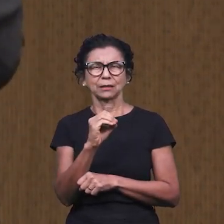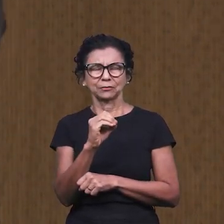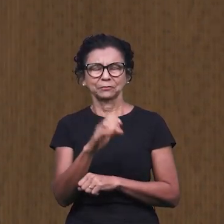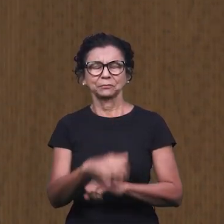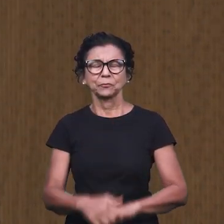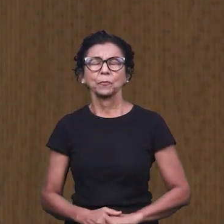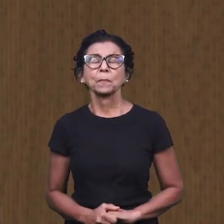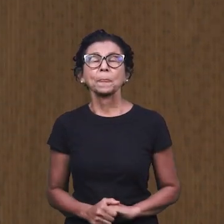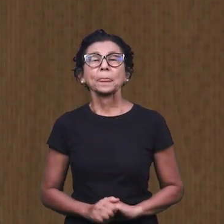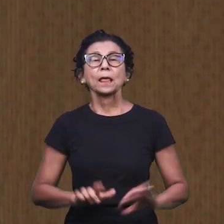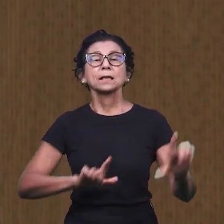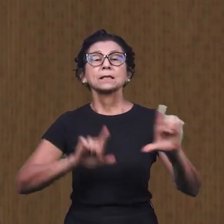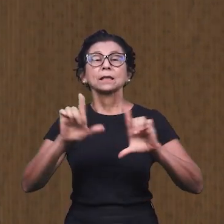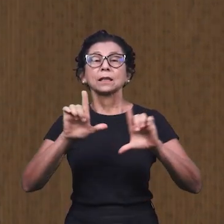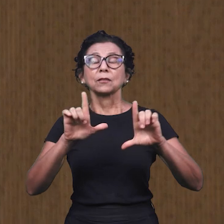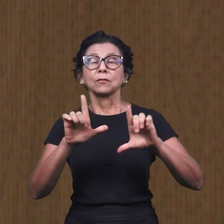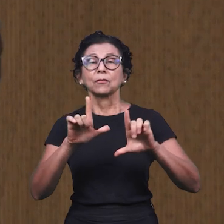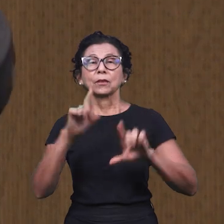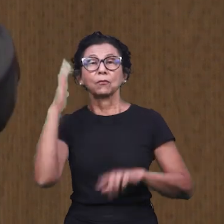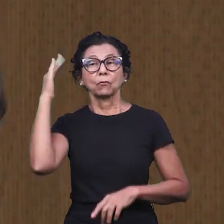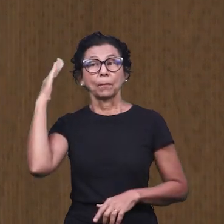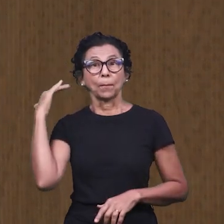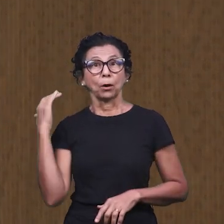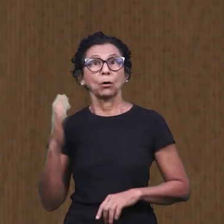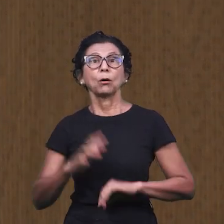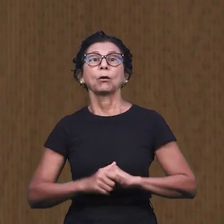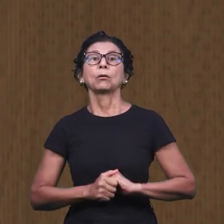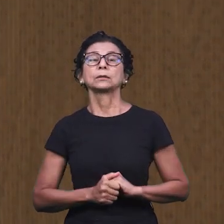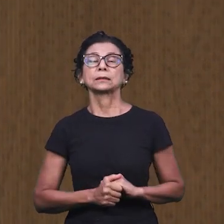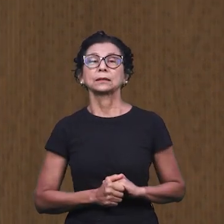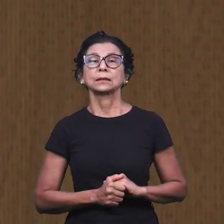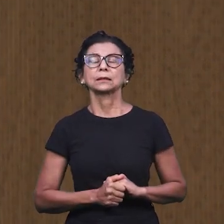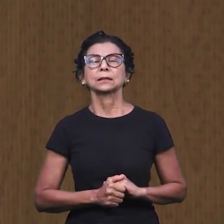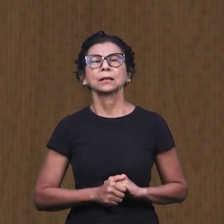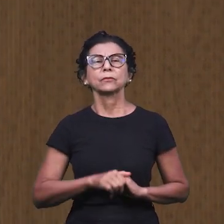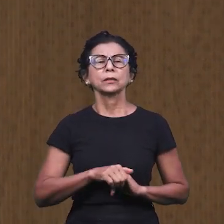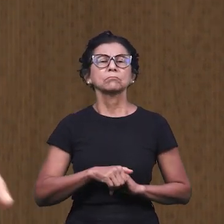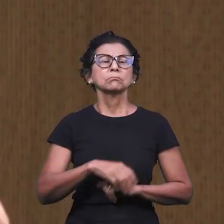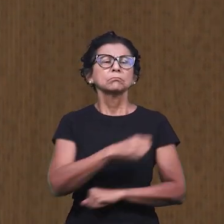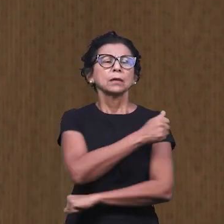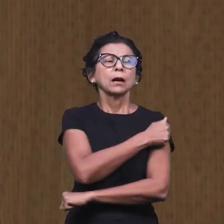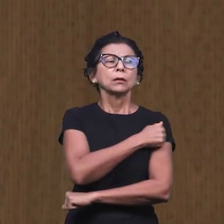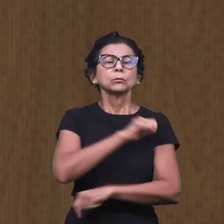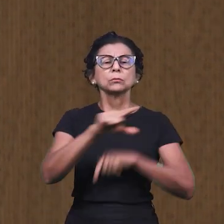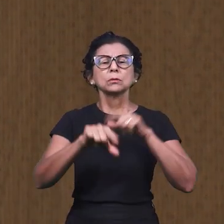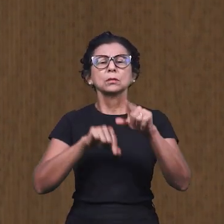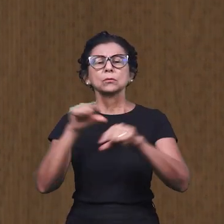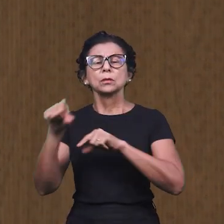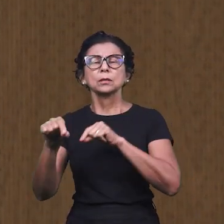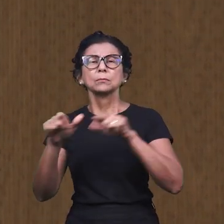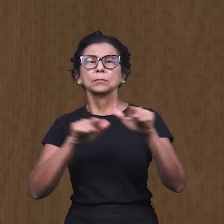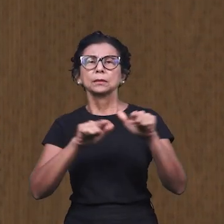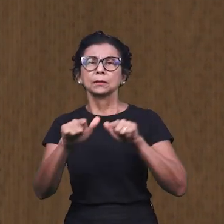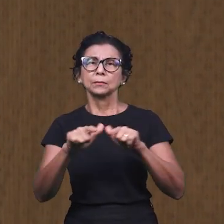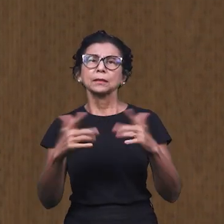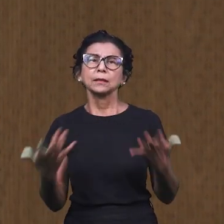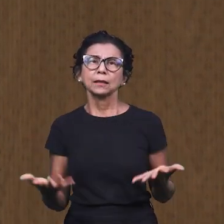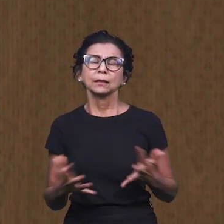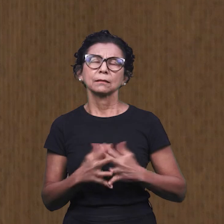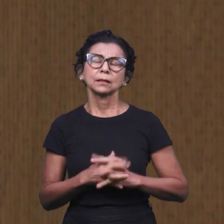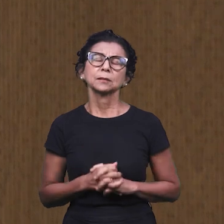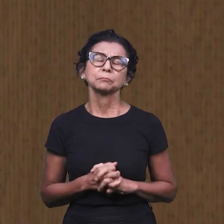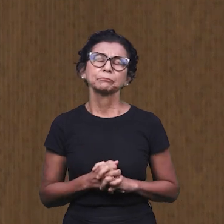vamos executar aquilo que foi nos passado, né? Então essa área de produção é o presbitério, daí a área